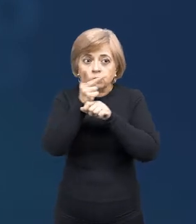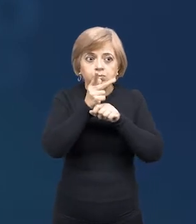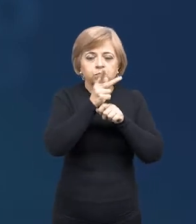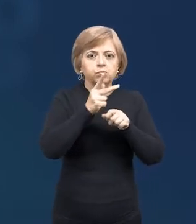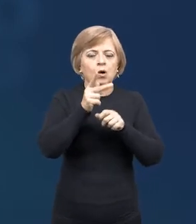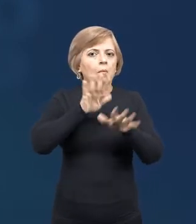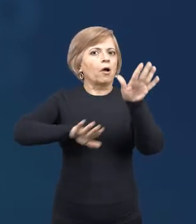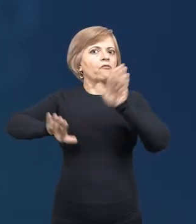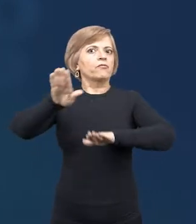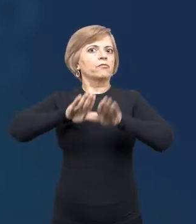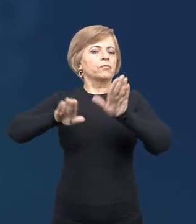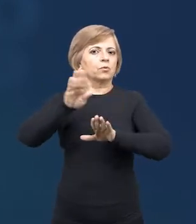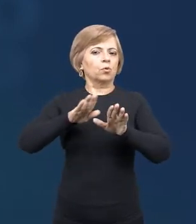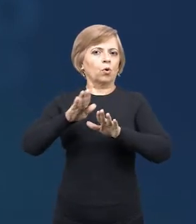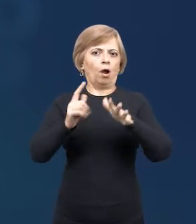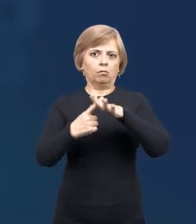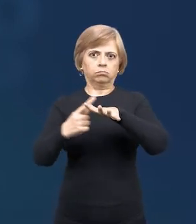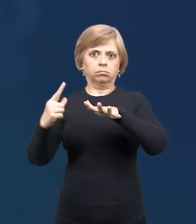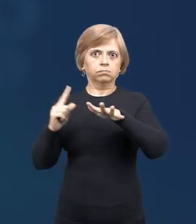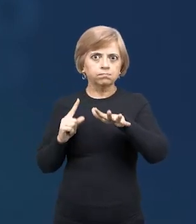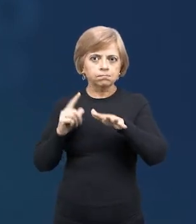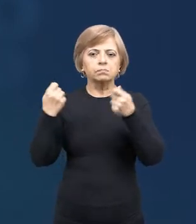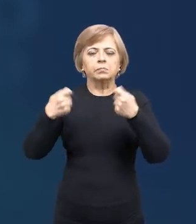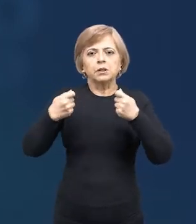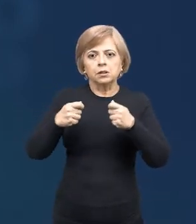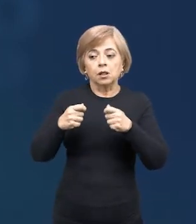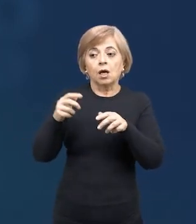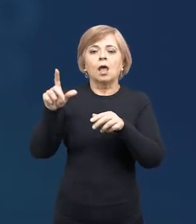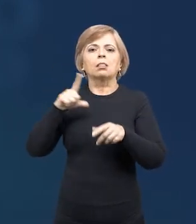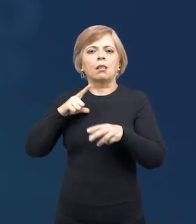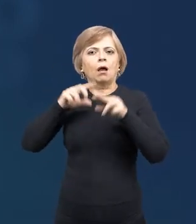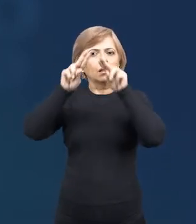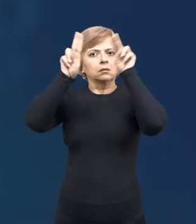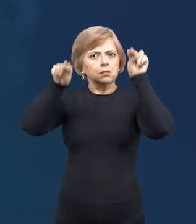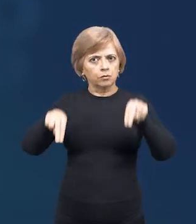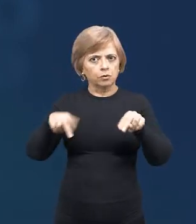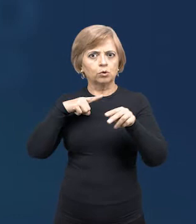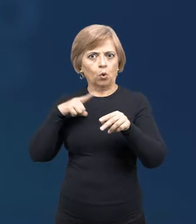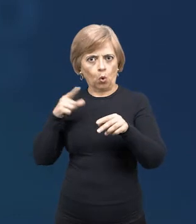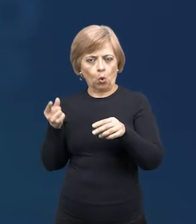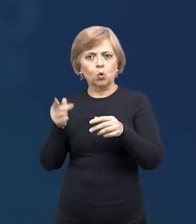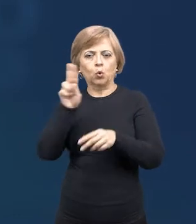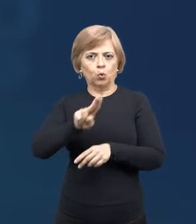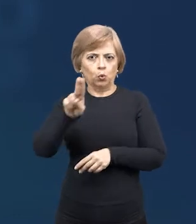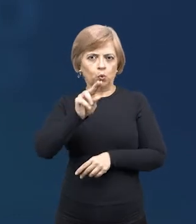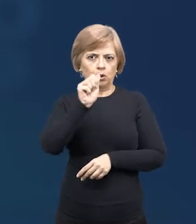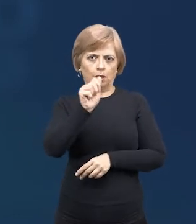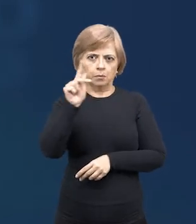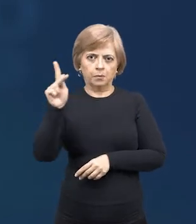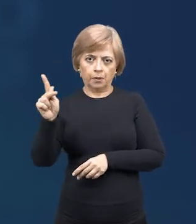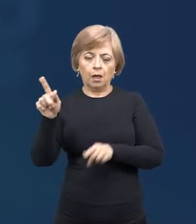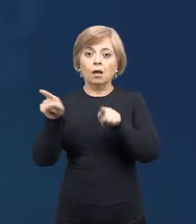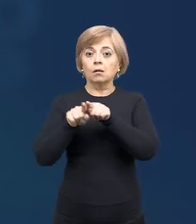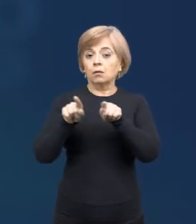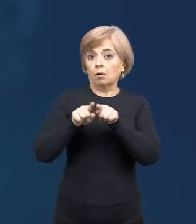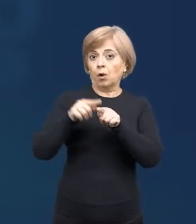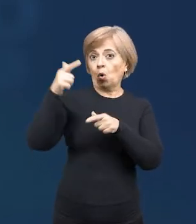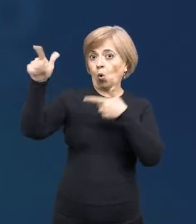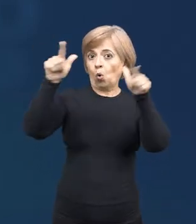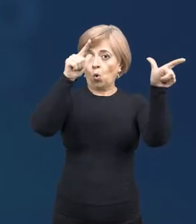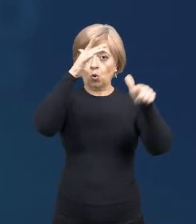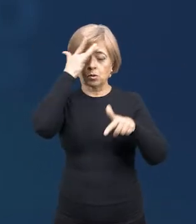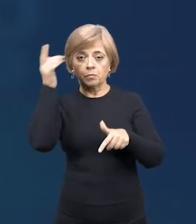processo de retomada, na medida em que ele permite que membros, servidores e demais integrantes do Ministério